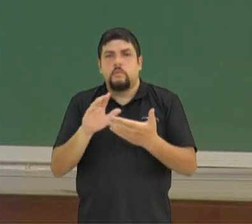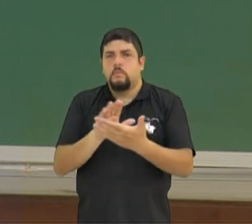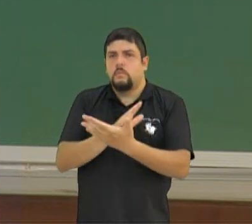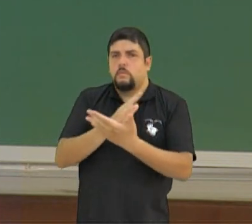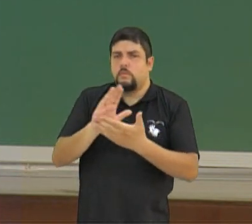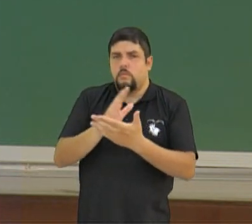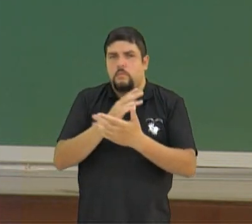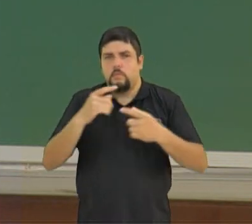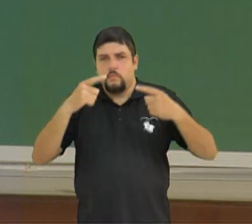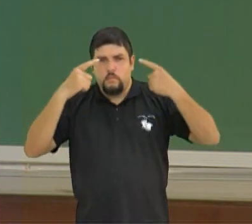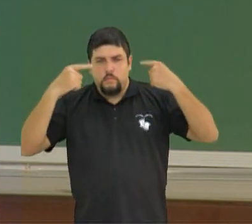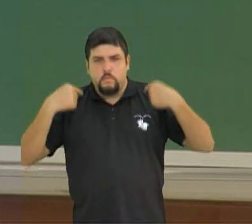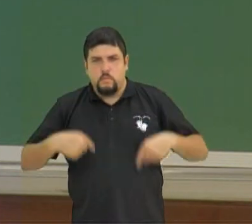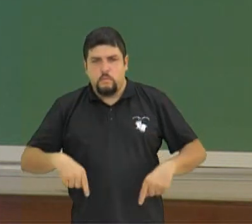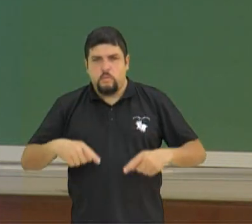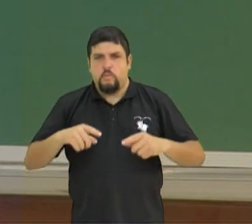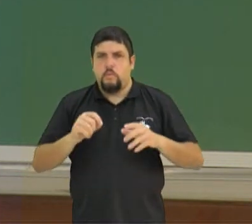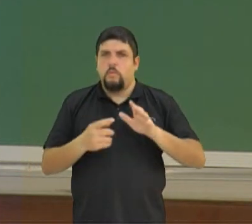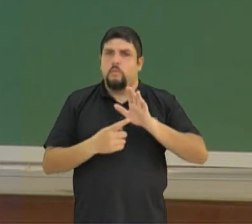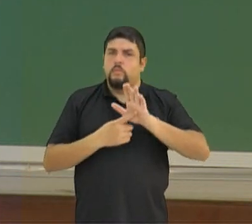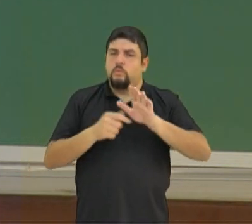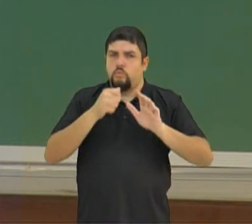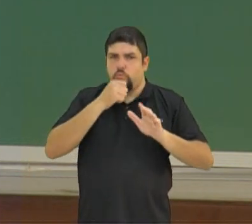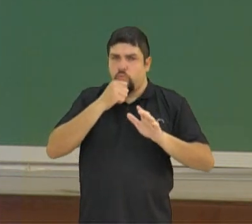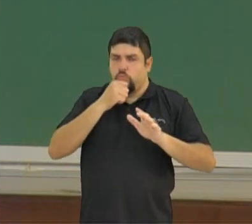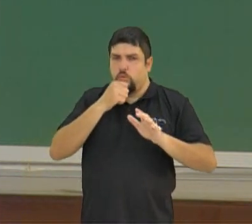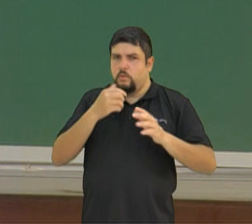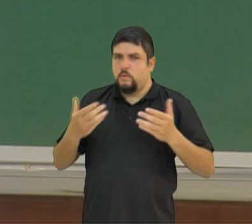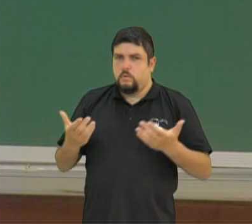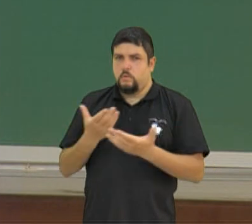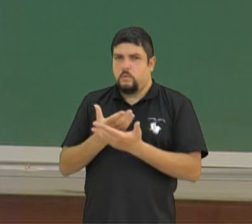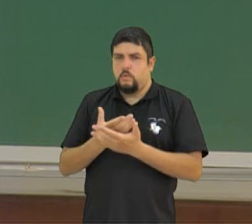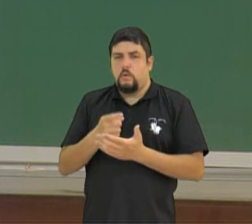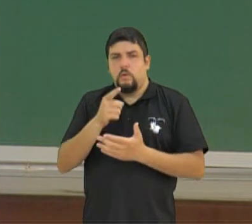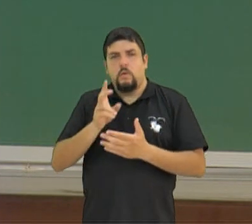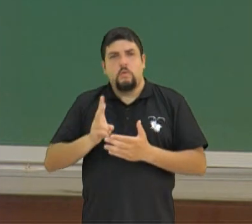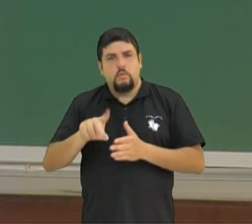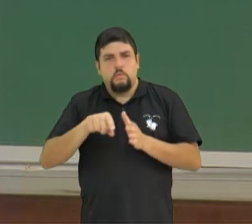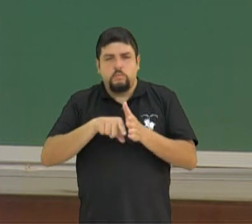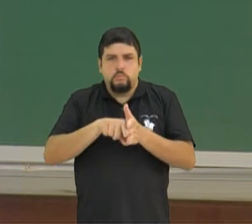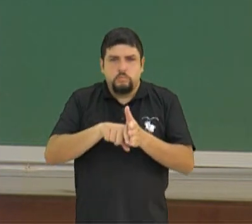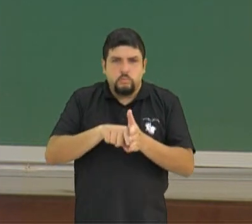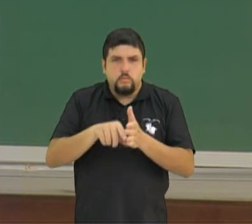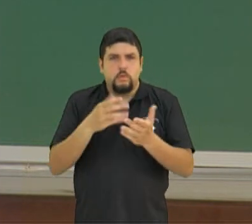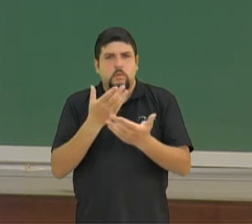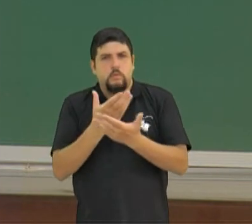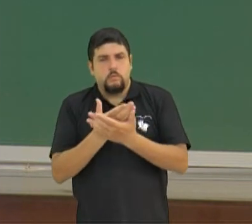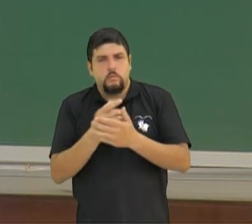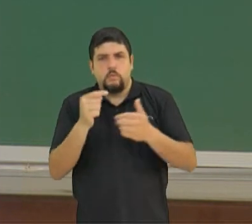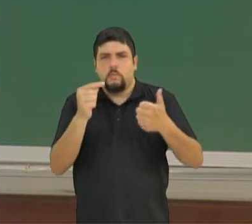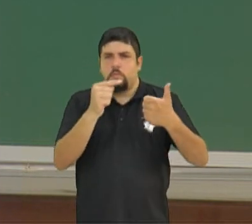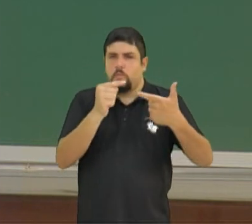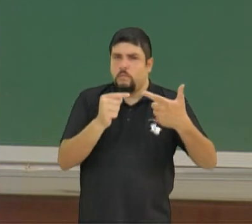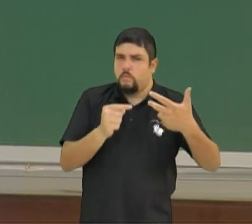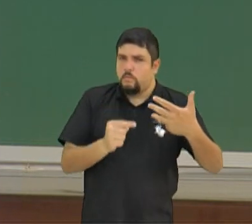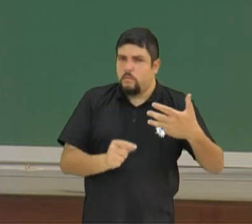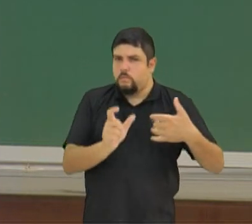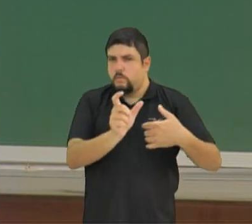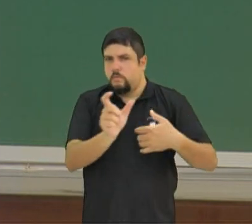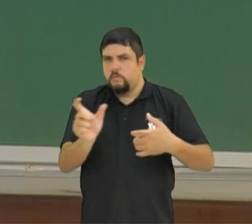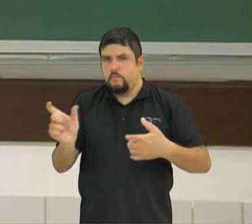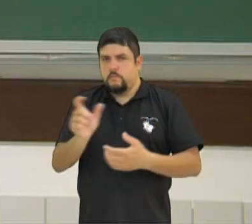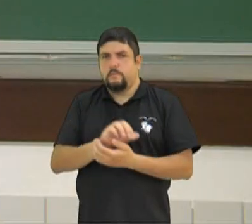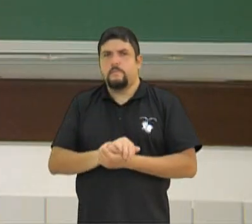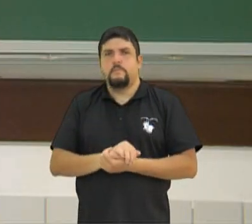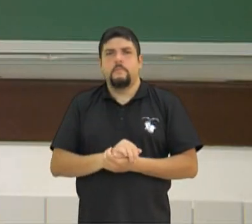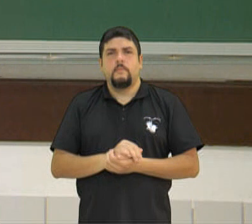não mostramos aqui, não são todas que estão presentes aqui na nossa aula, você pode continuar seus estudos, pode pesquisar um pouquinho mais.